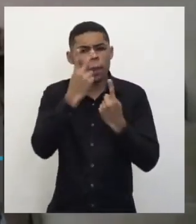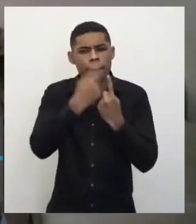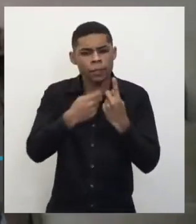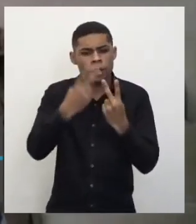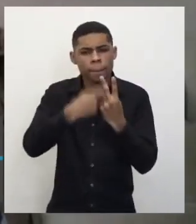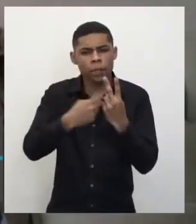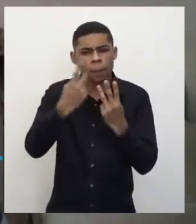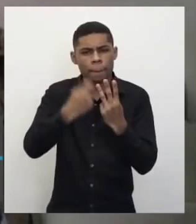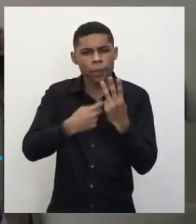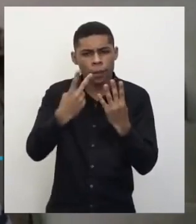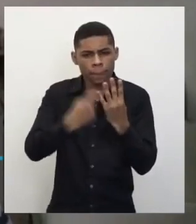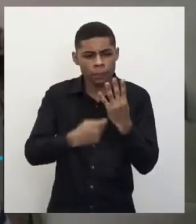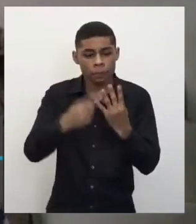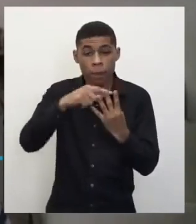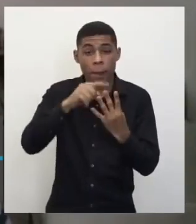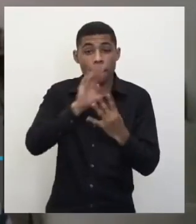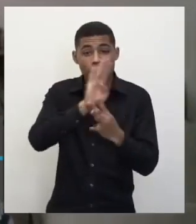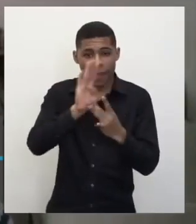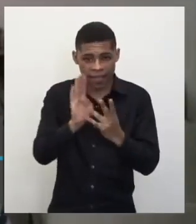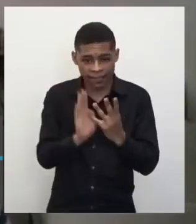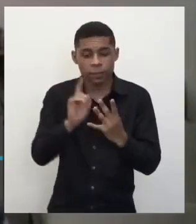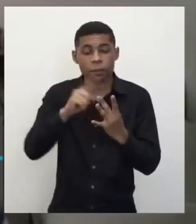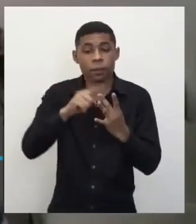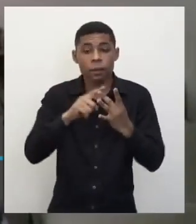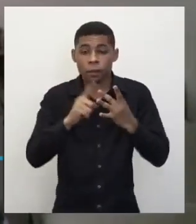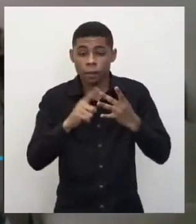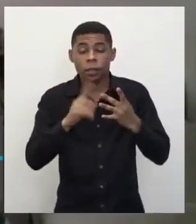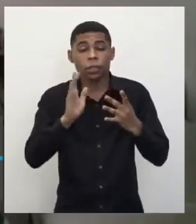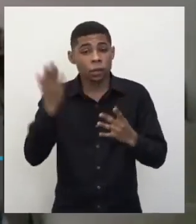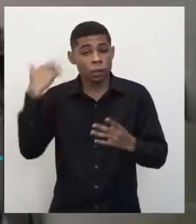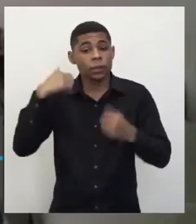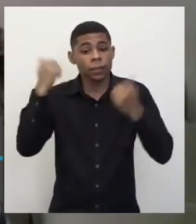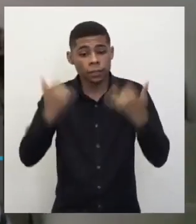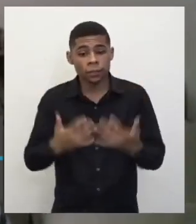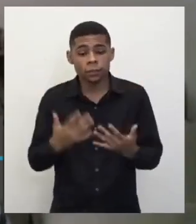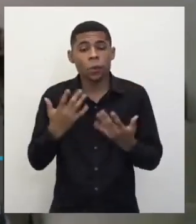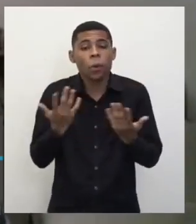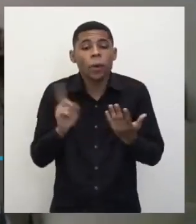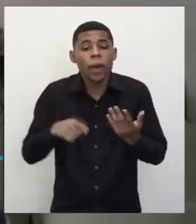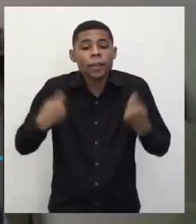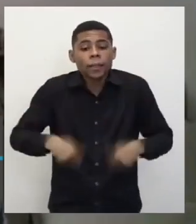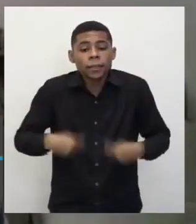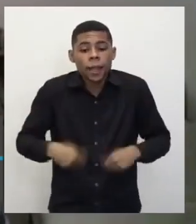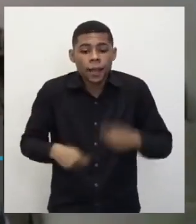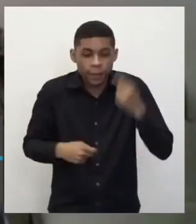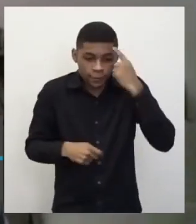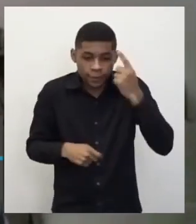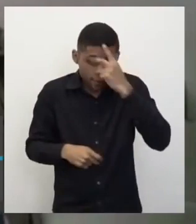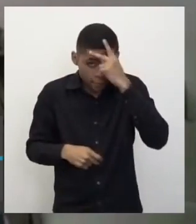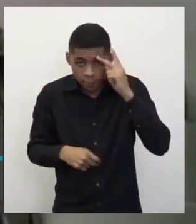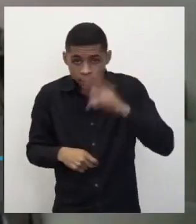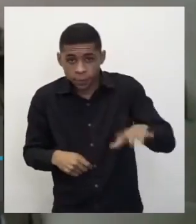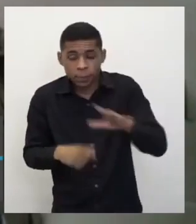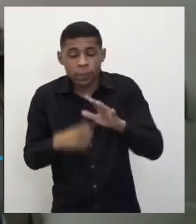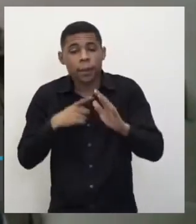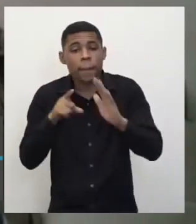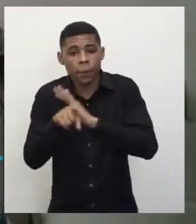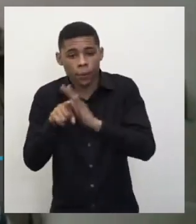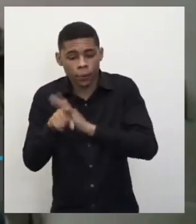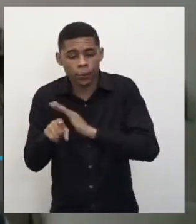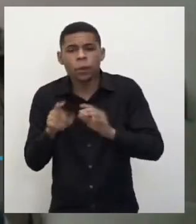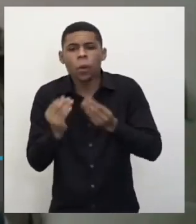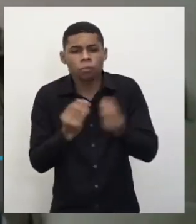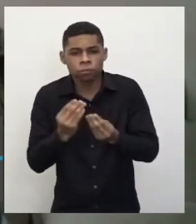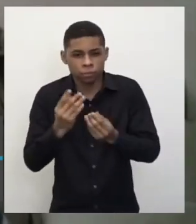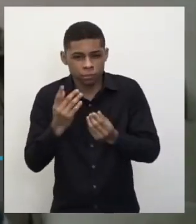gênero entrevista, da questão da necessidade de um roteiro, né, para as questões, para as perguntas. E